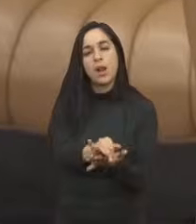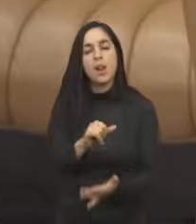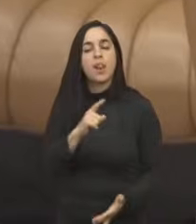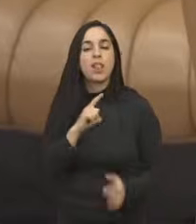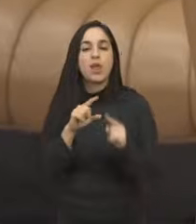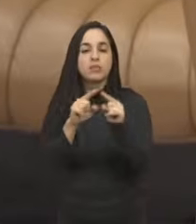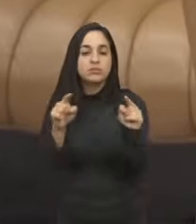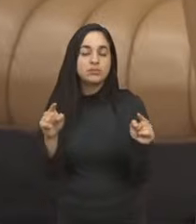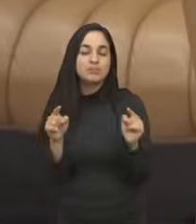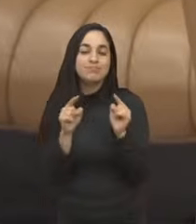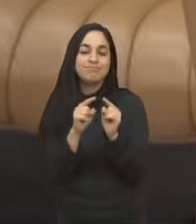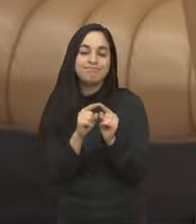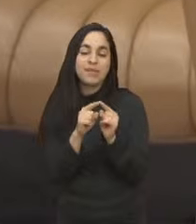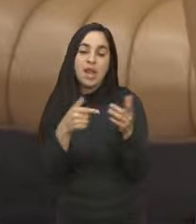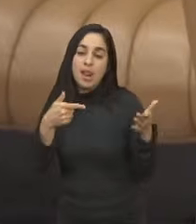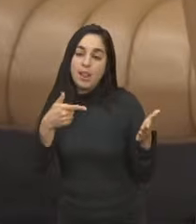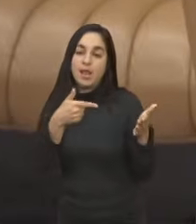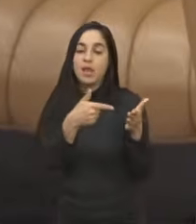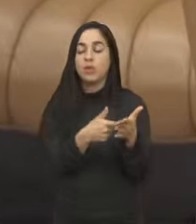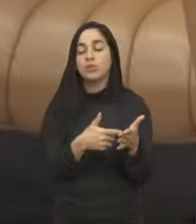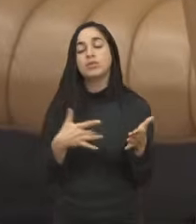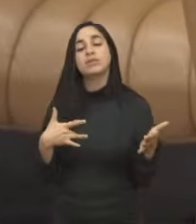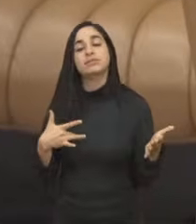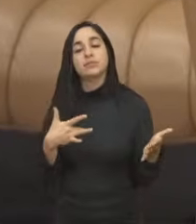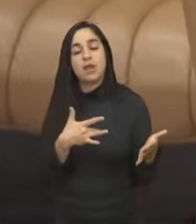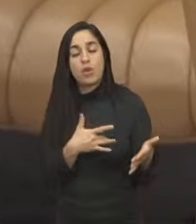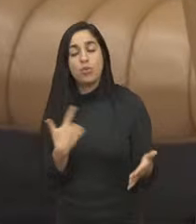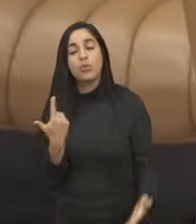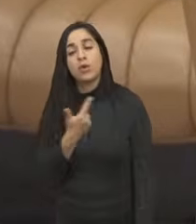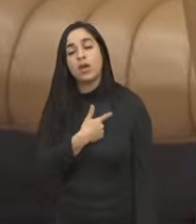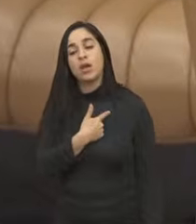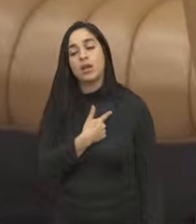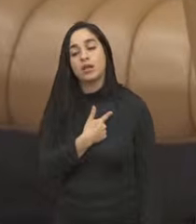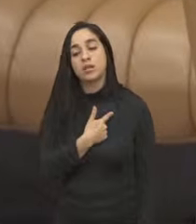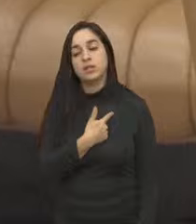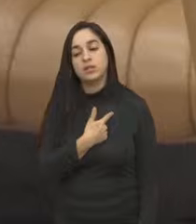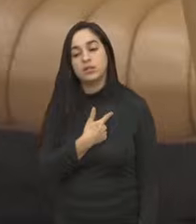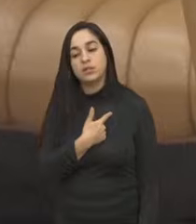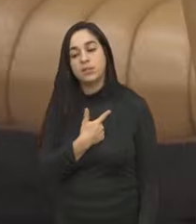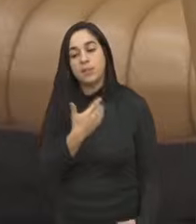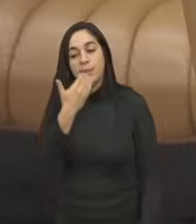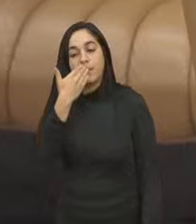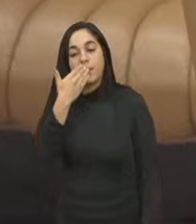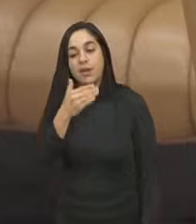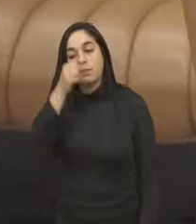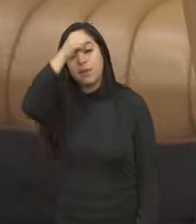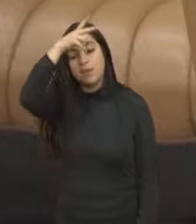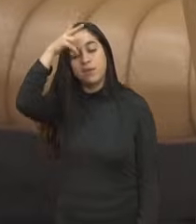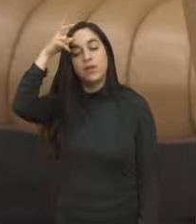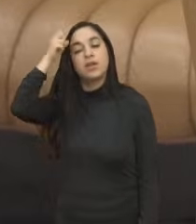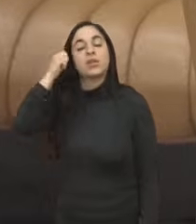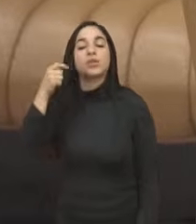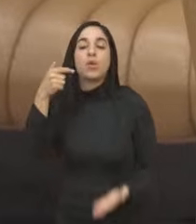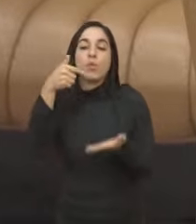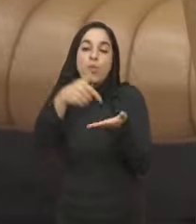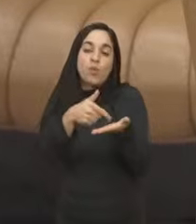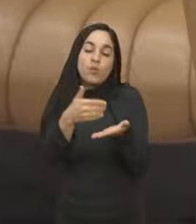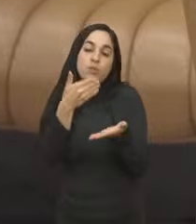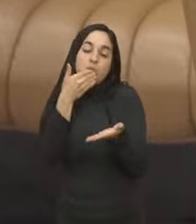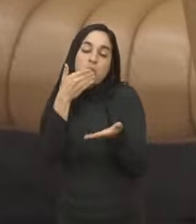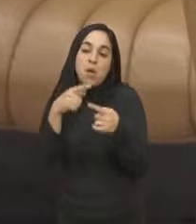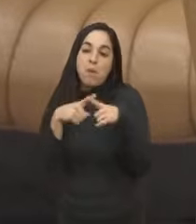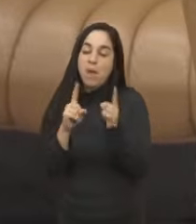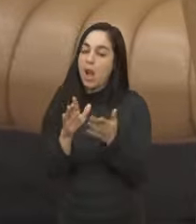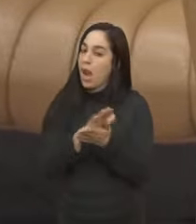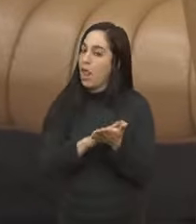nosso gabinete, principalmente ligadas à saúde, que a gente encaminha para a Prefeitura em forma de ofício e que simplesmente